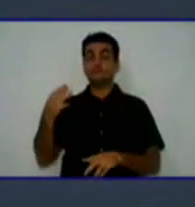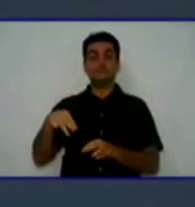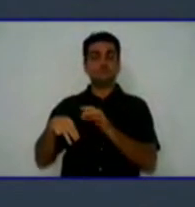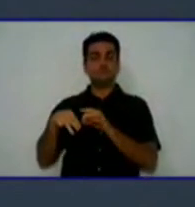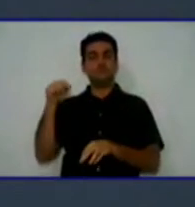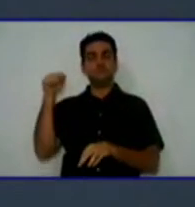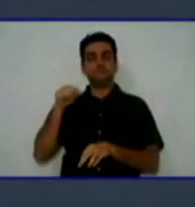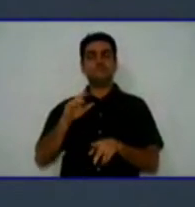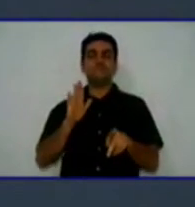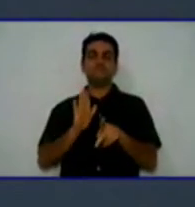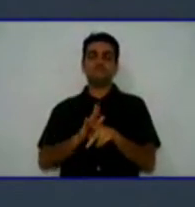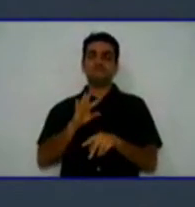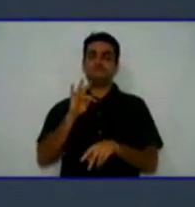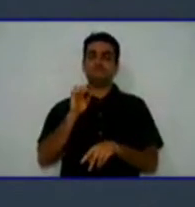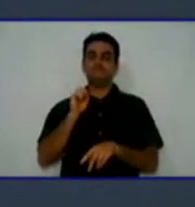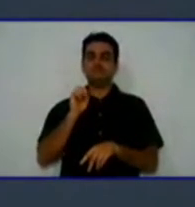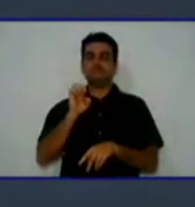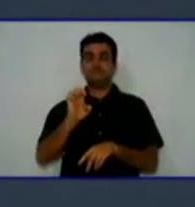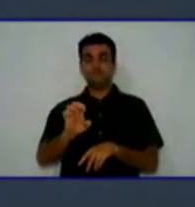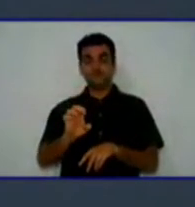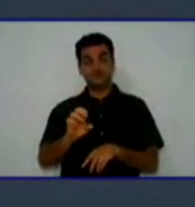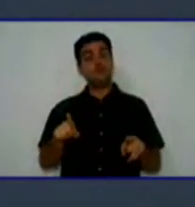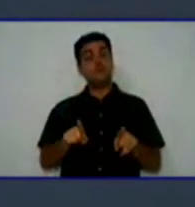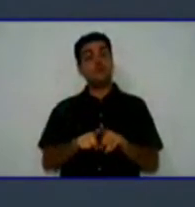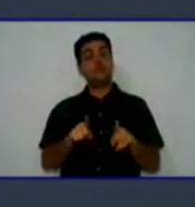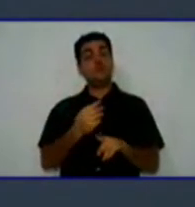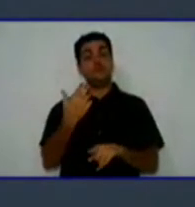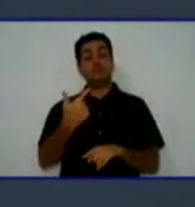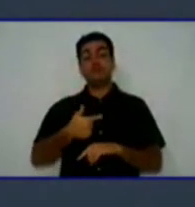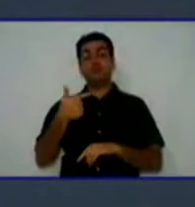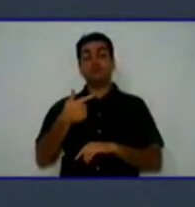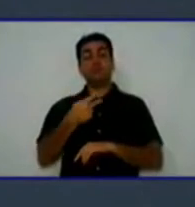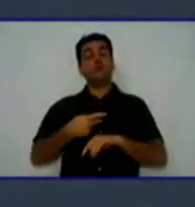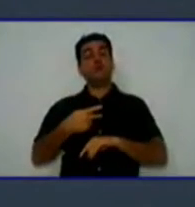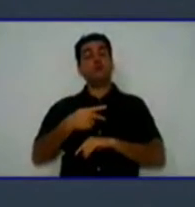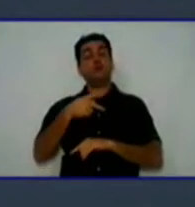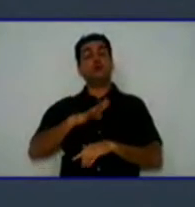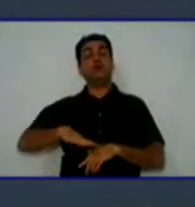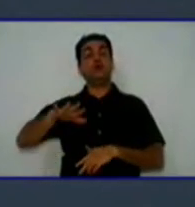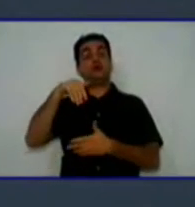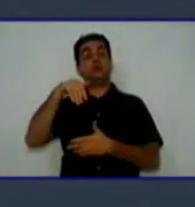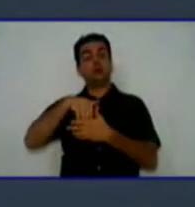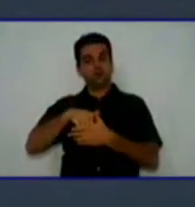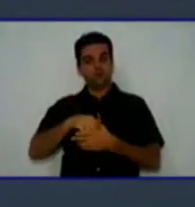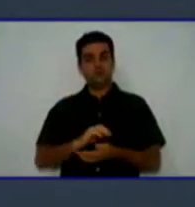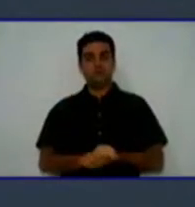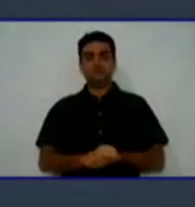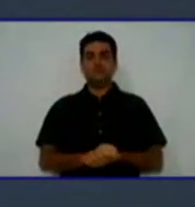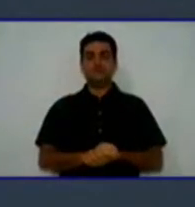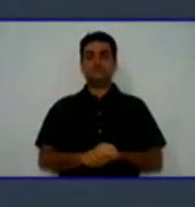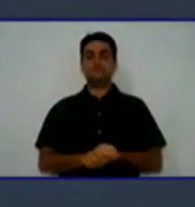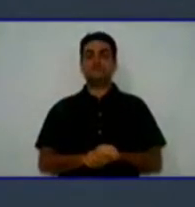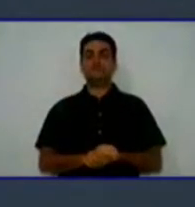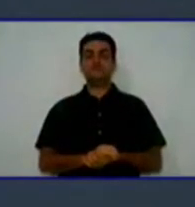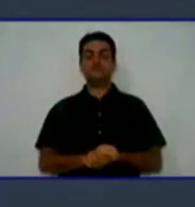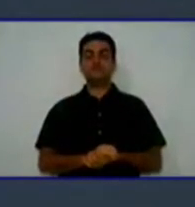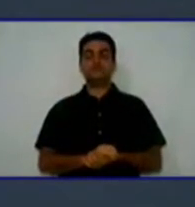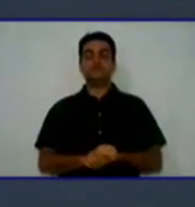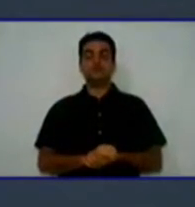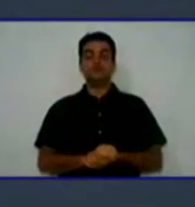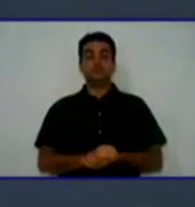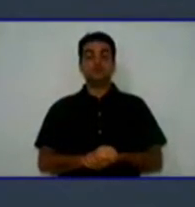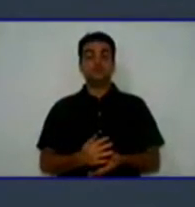que integram esse colegiado, e também o senhor vice-procurador-geral eleitoral.